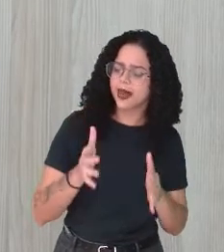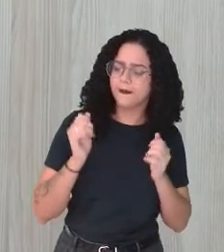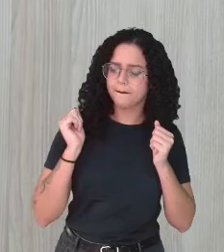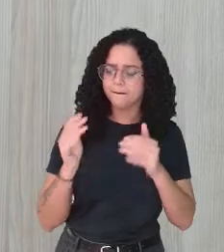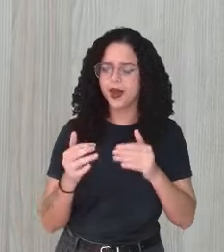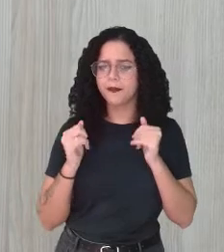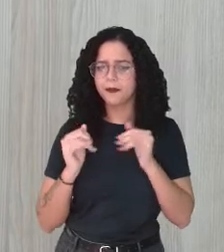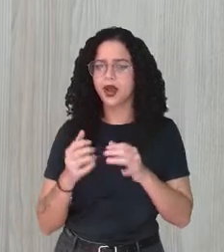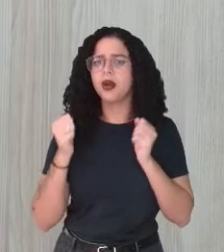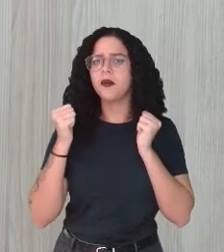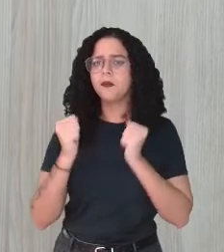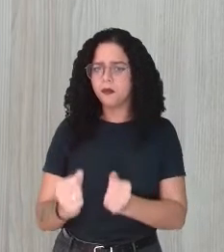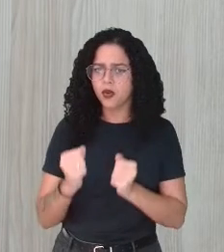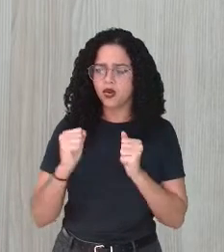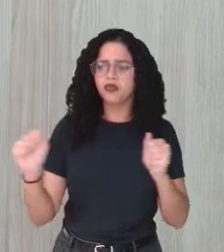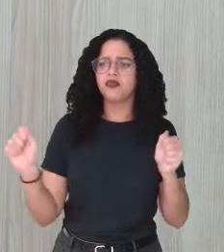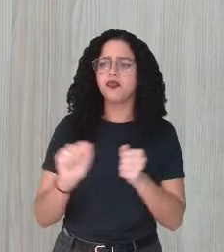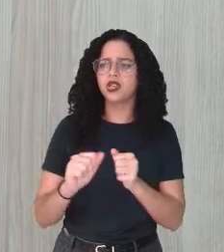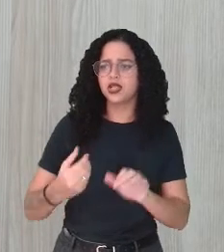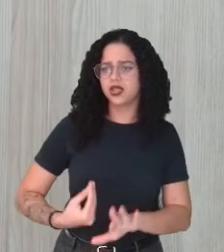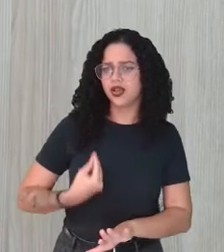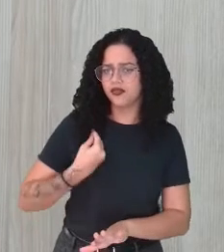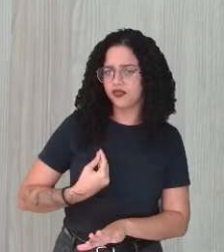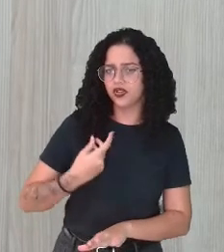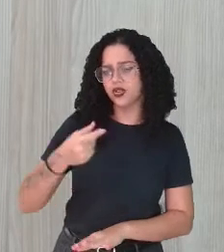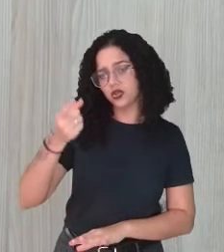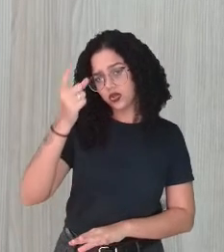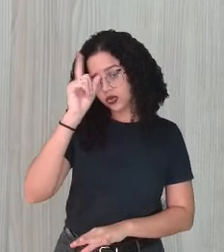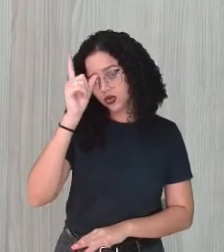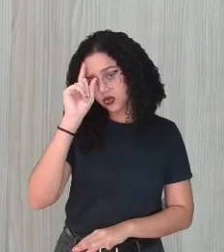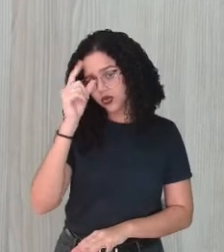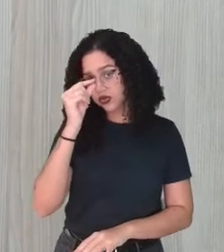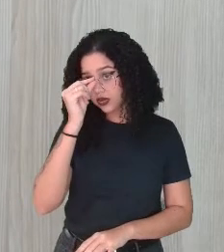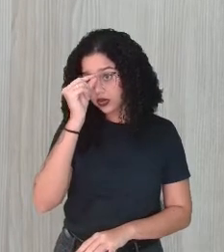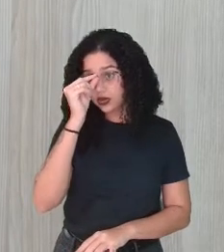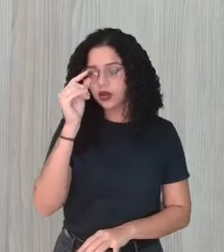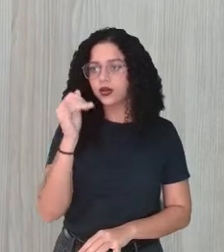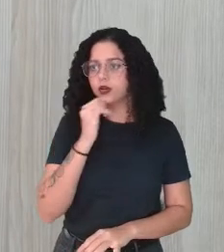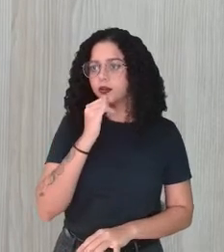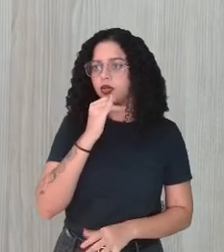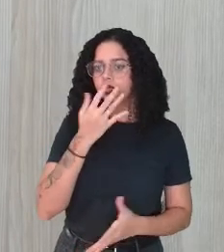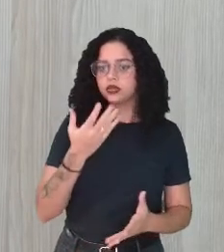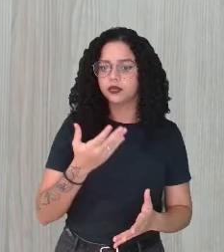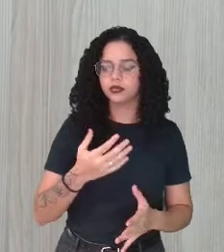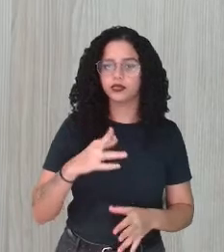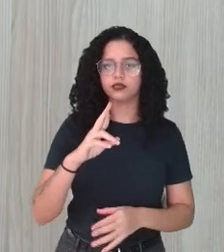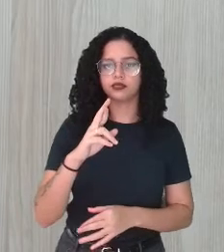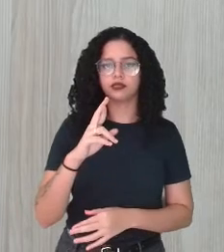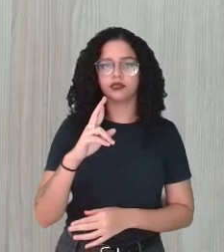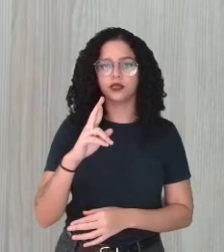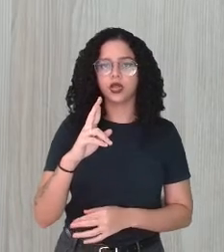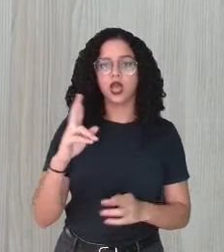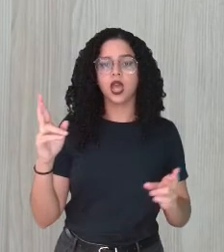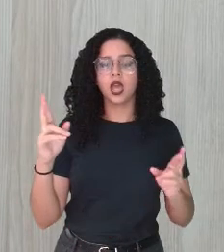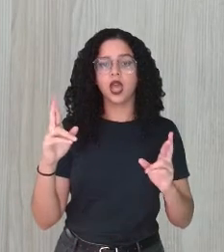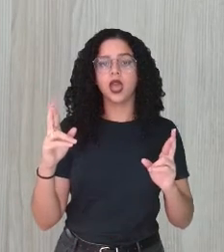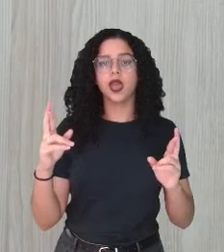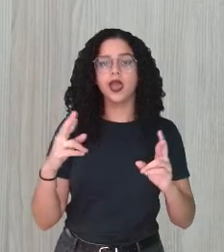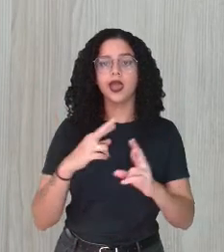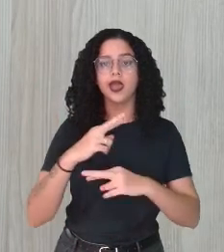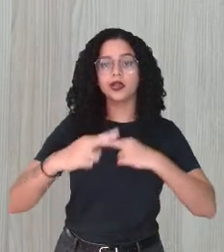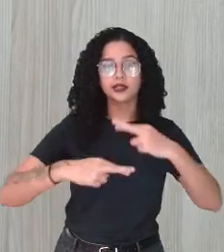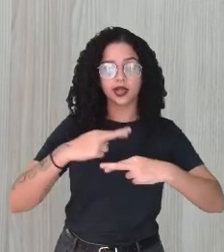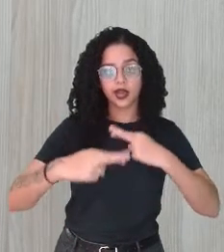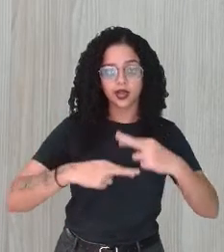já introduzir na nossa vida, no nosso cotidiano. A questão da reciclagem, a questão da separação,